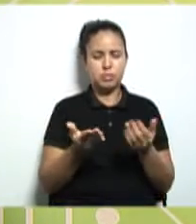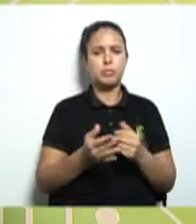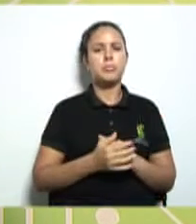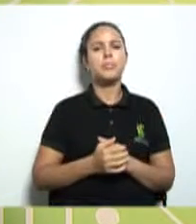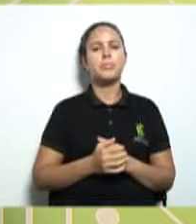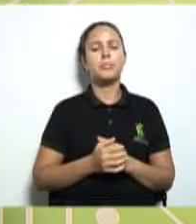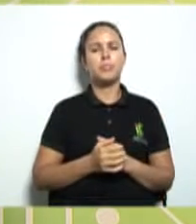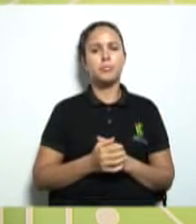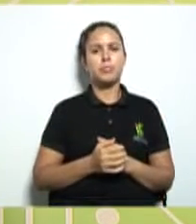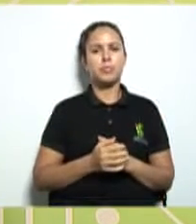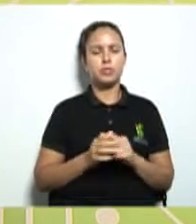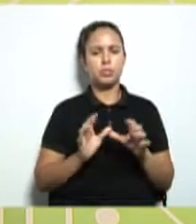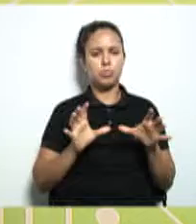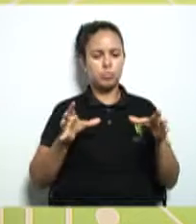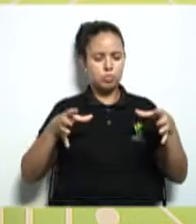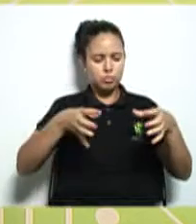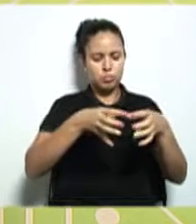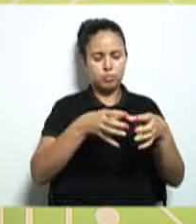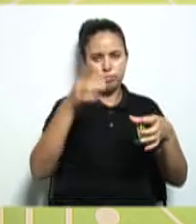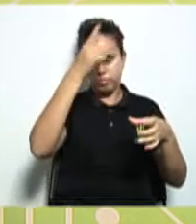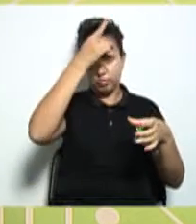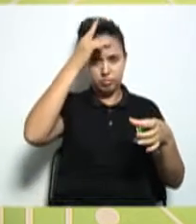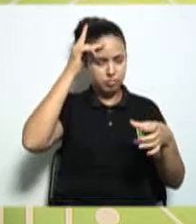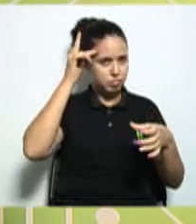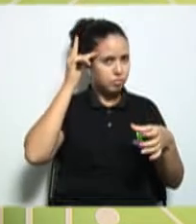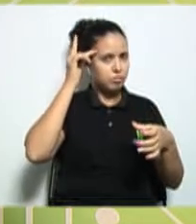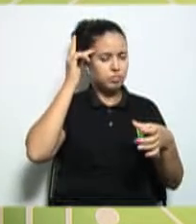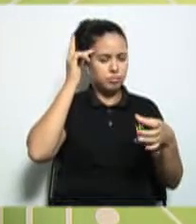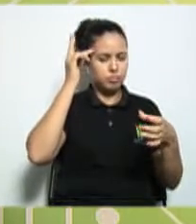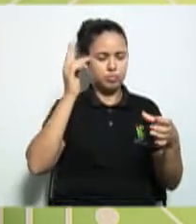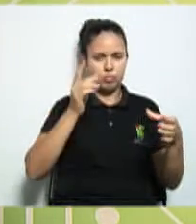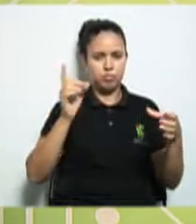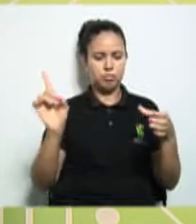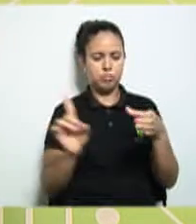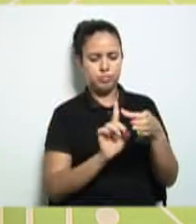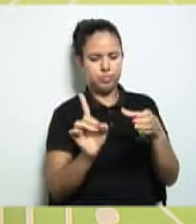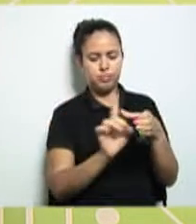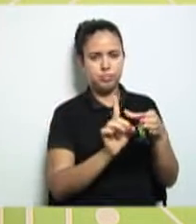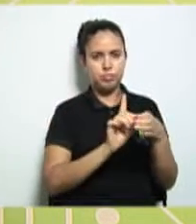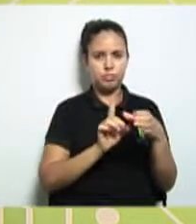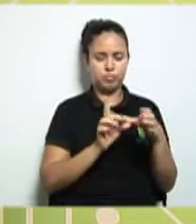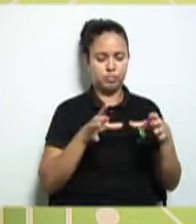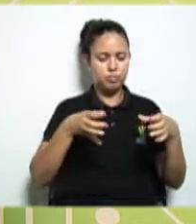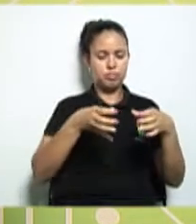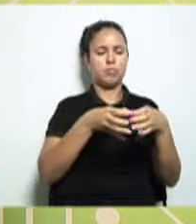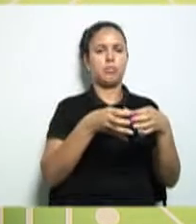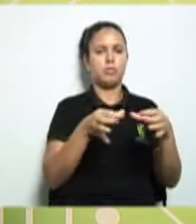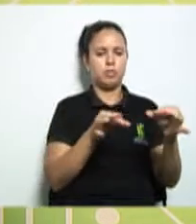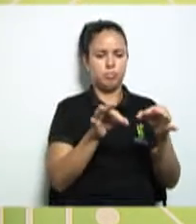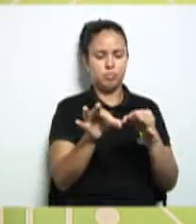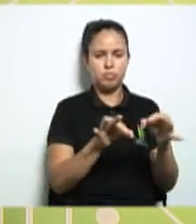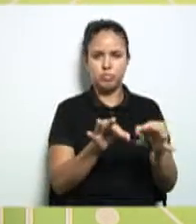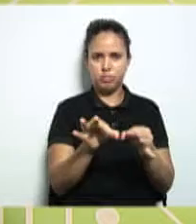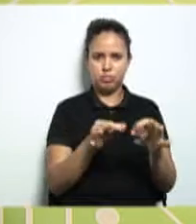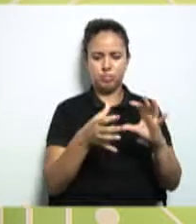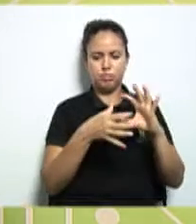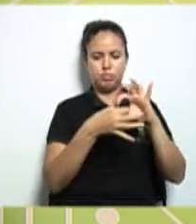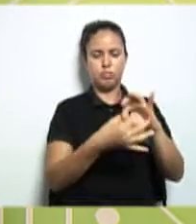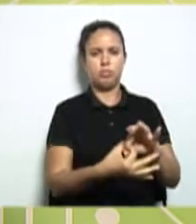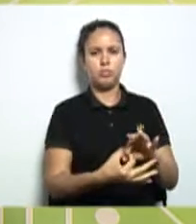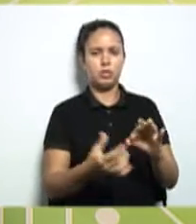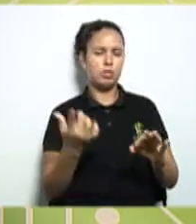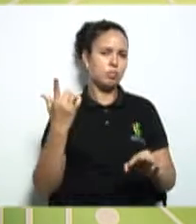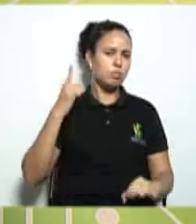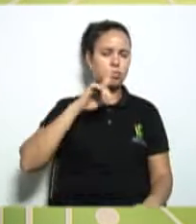para esse agrupamento de pessoas, para que surjam novas ideias, né, de organização para vencer